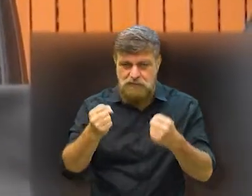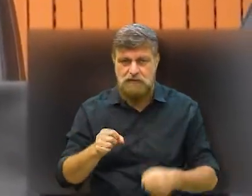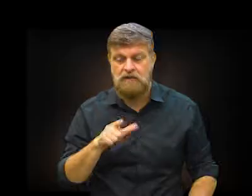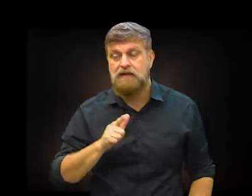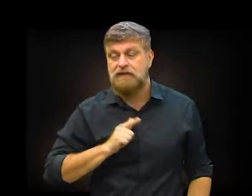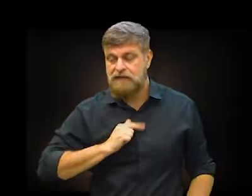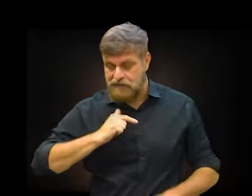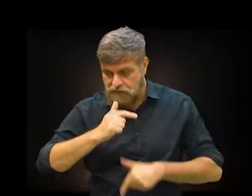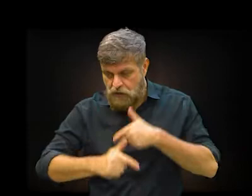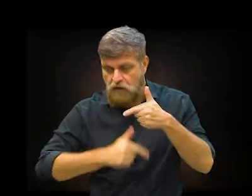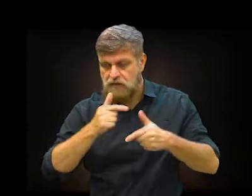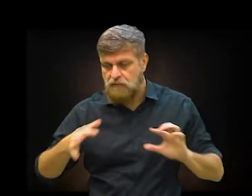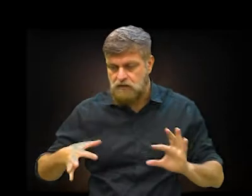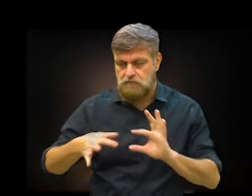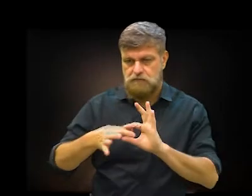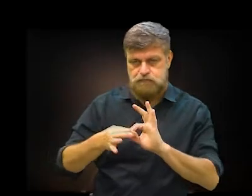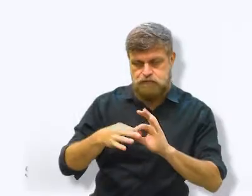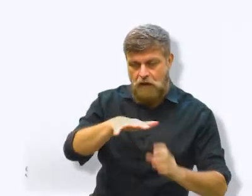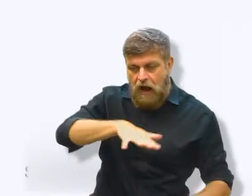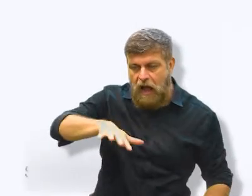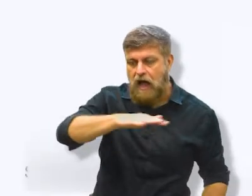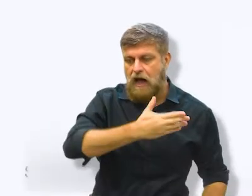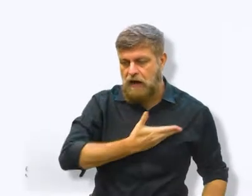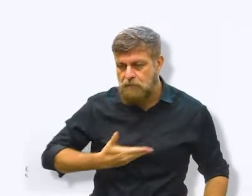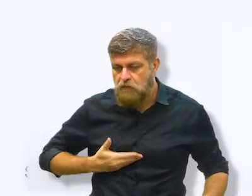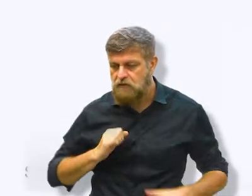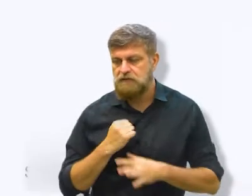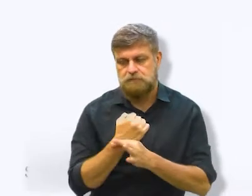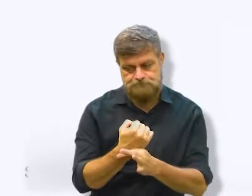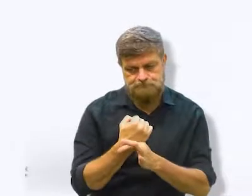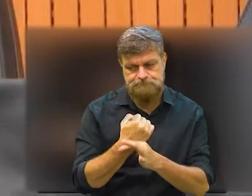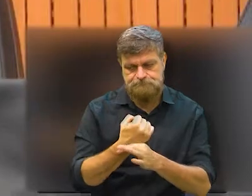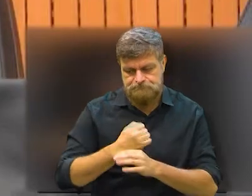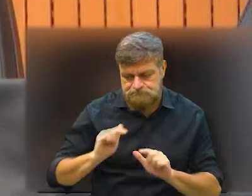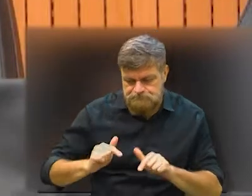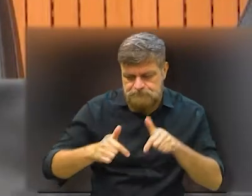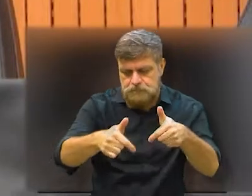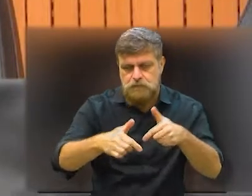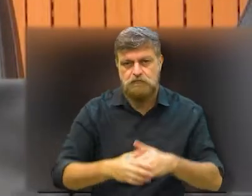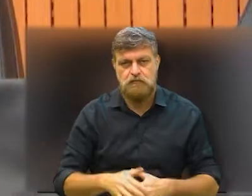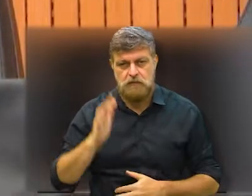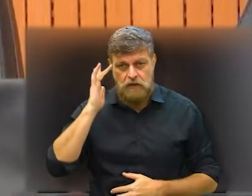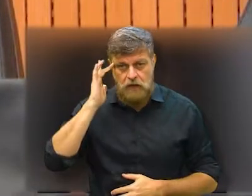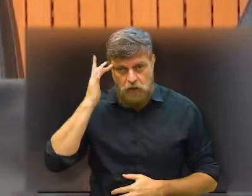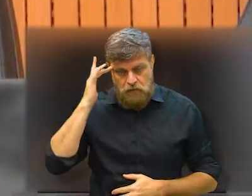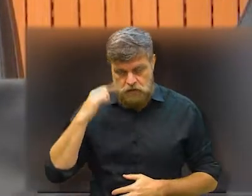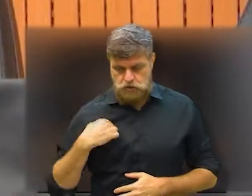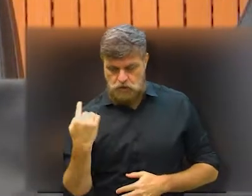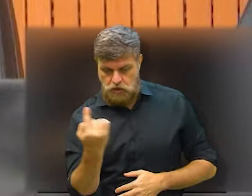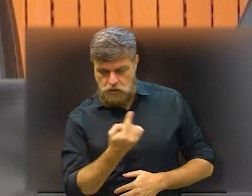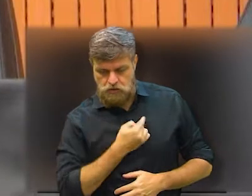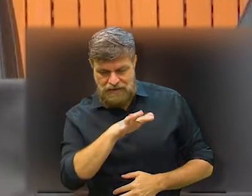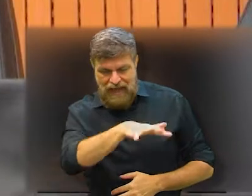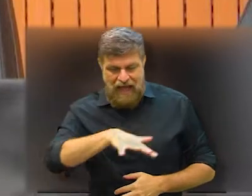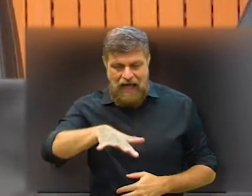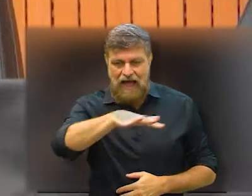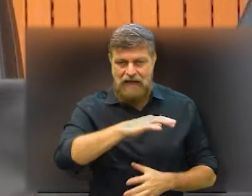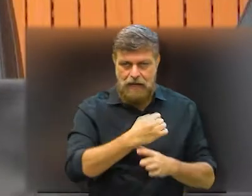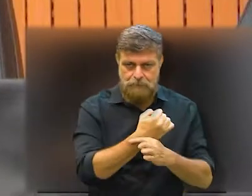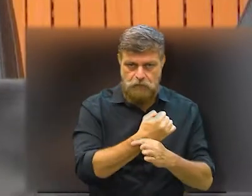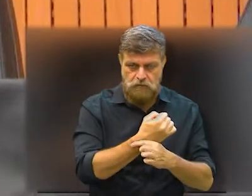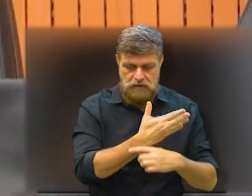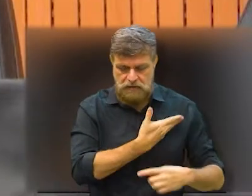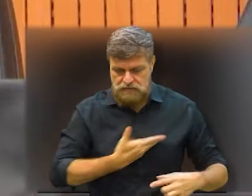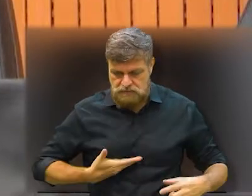cidade se não fosse pelo trabalho conjunto das forças de segurança. Eu acho que as forças de segurança na nossa